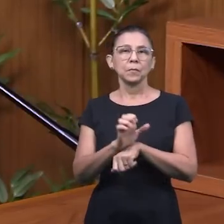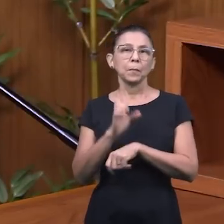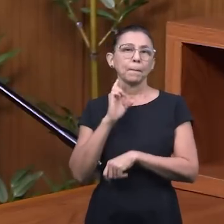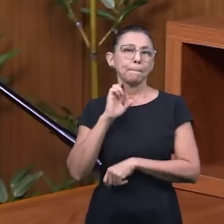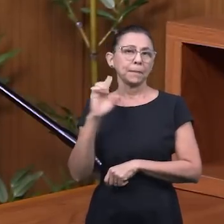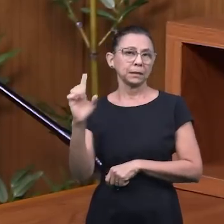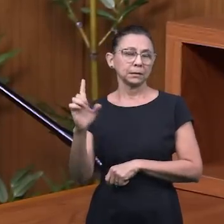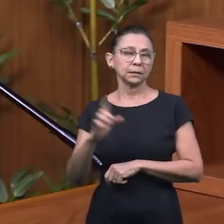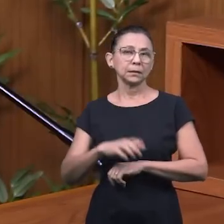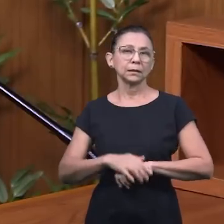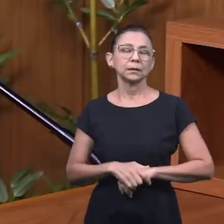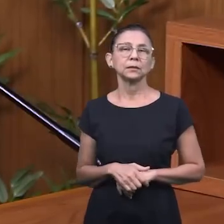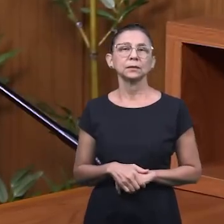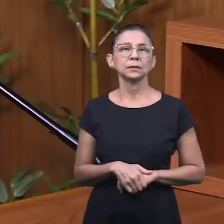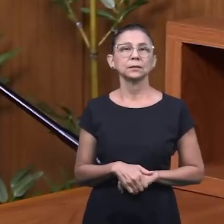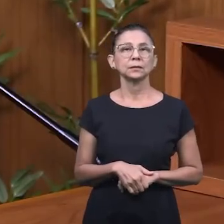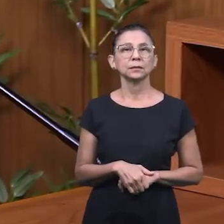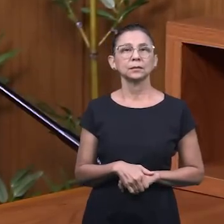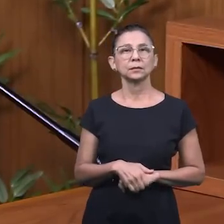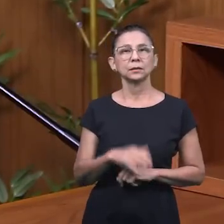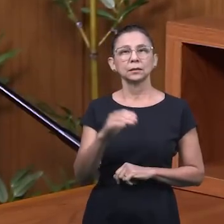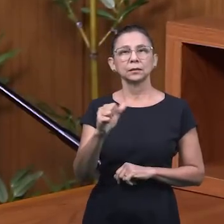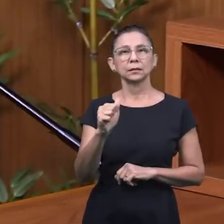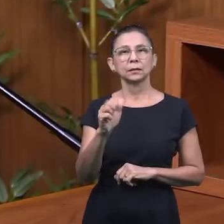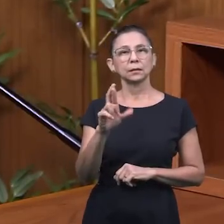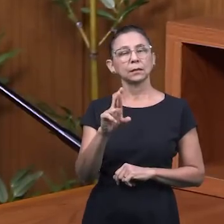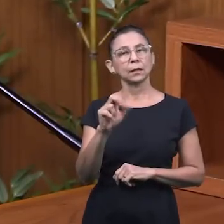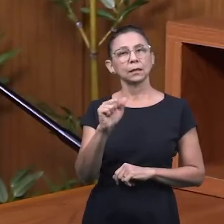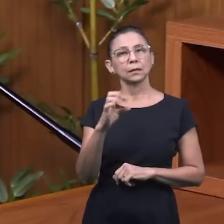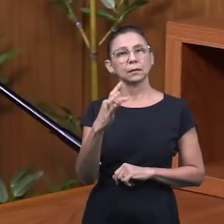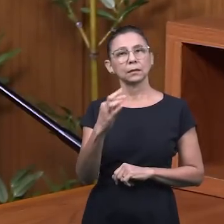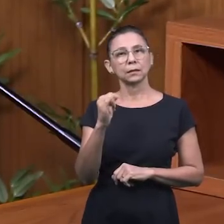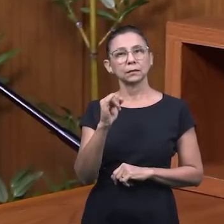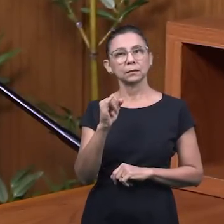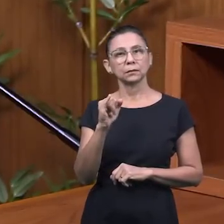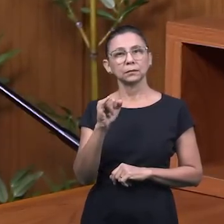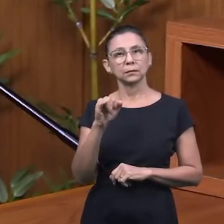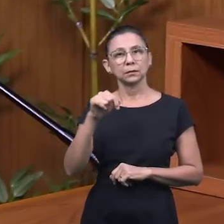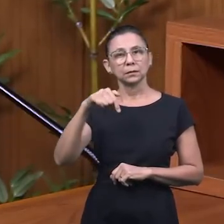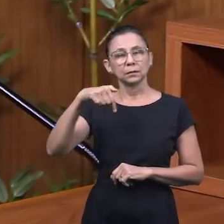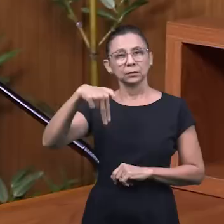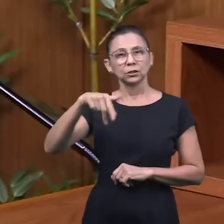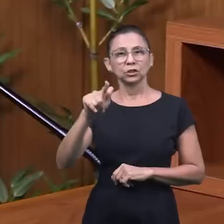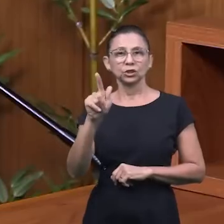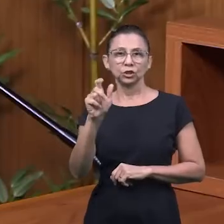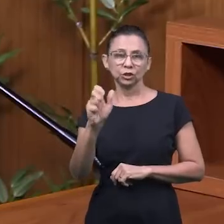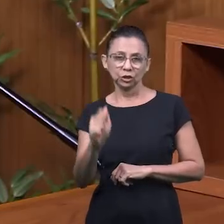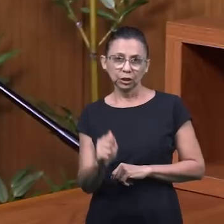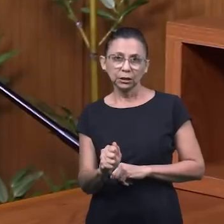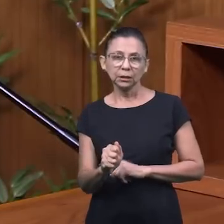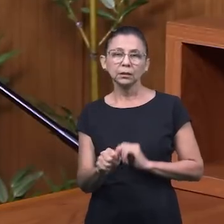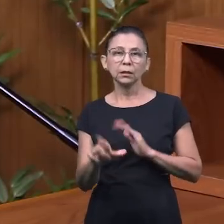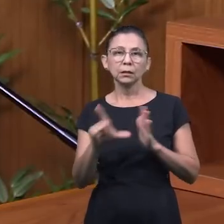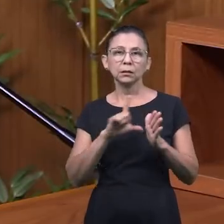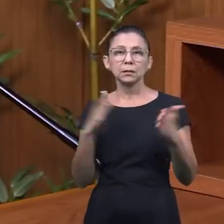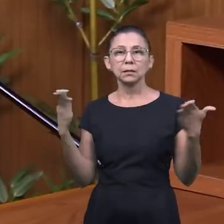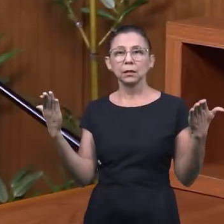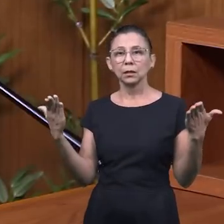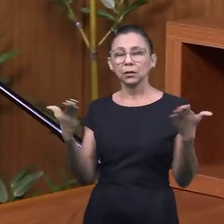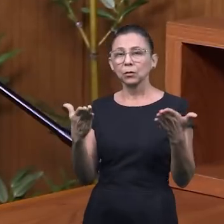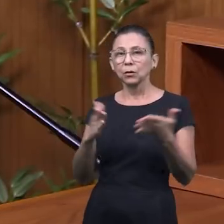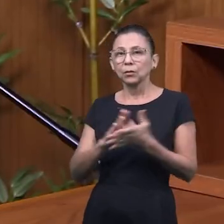Minas Gerais, mas atualmente resido em Governador Valadares, né? Já faz uns 4 anos. Sou da igreja Altinópolis